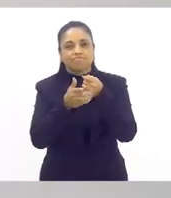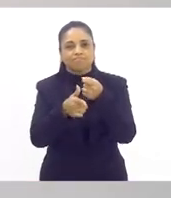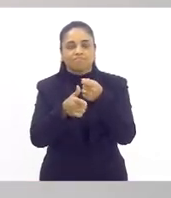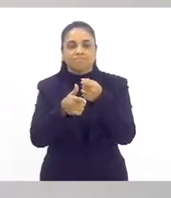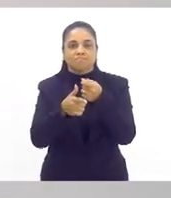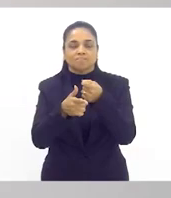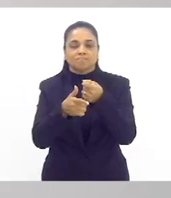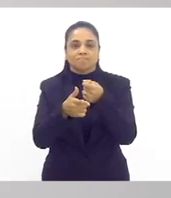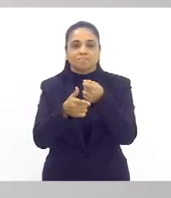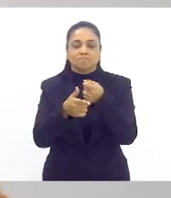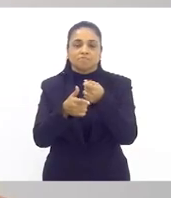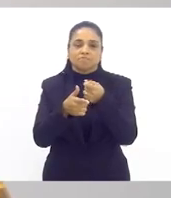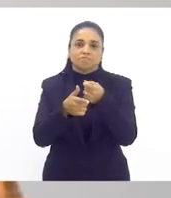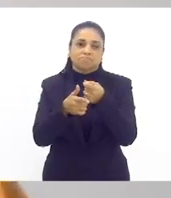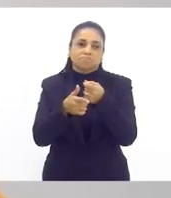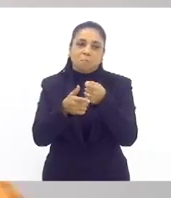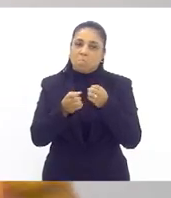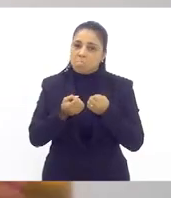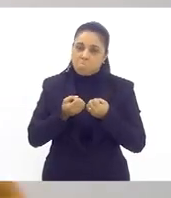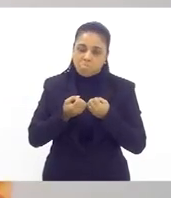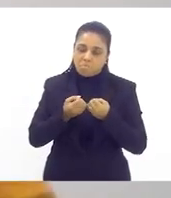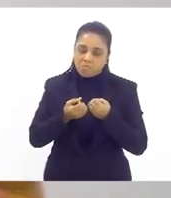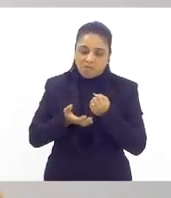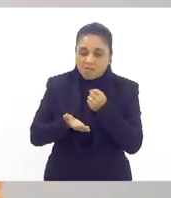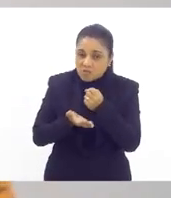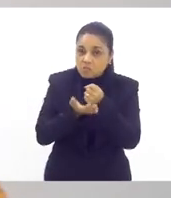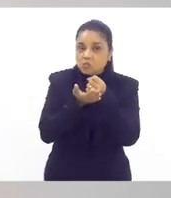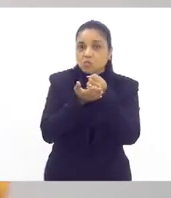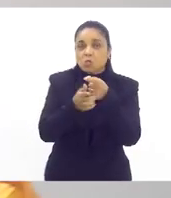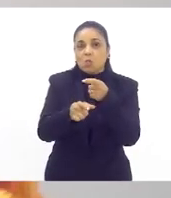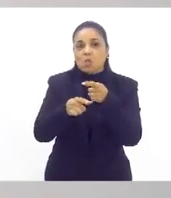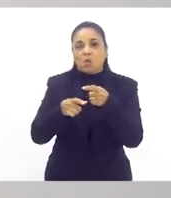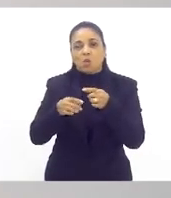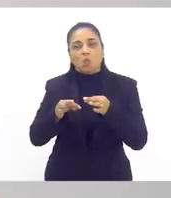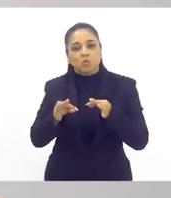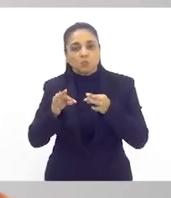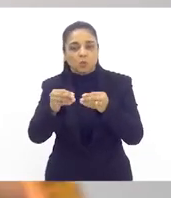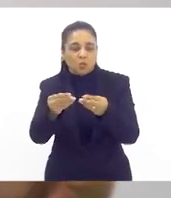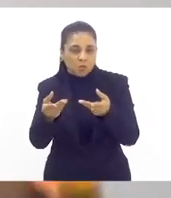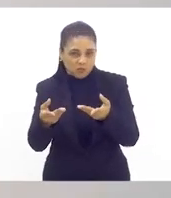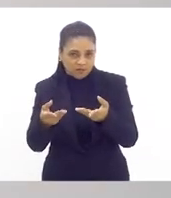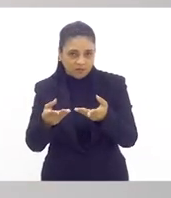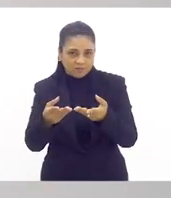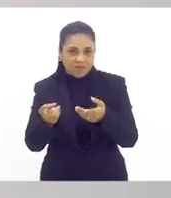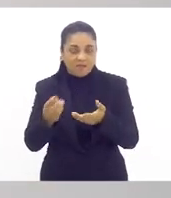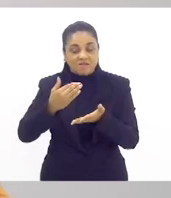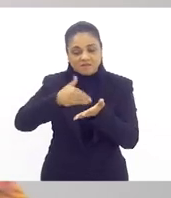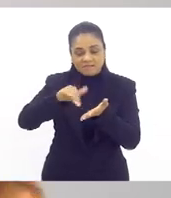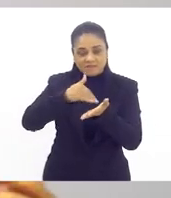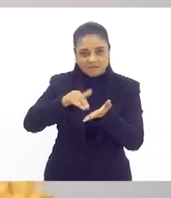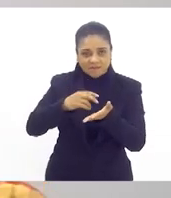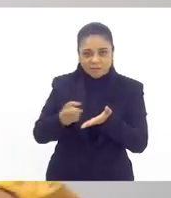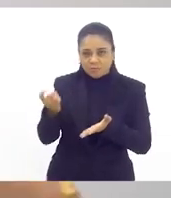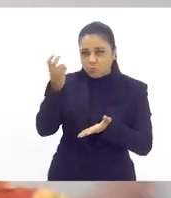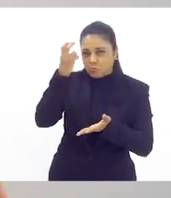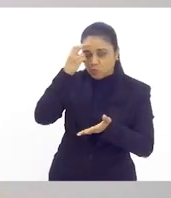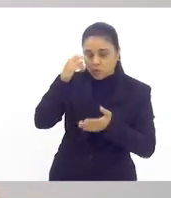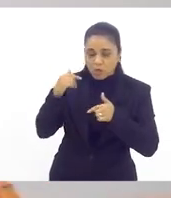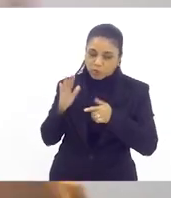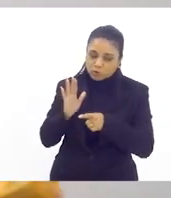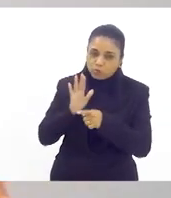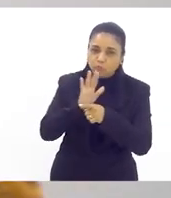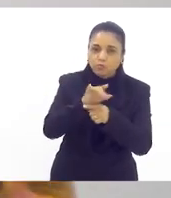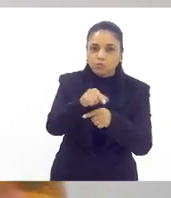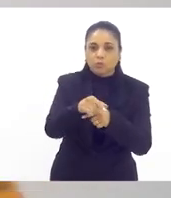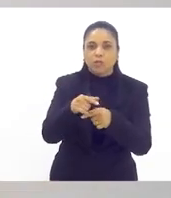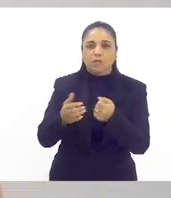ainda que a gente queria mas já manifestaram o DNA da Secretaria de Cultura que é um DNA de tal lado trabalhador da Cultura socorrendo